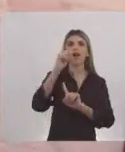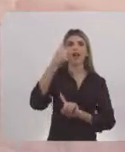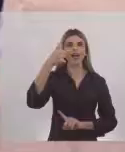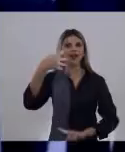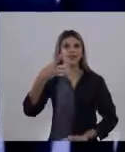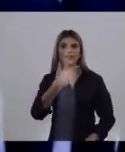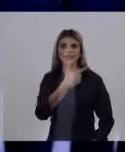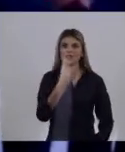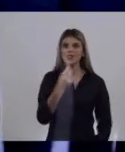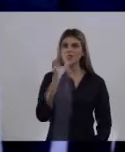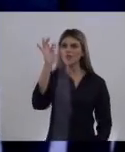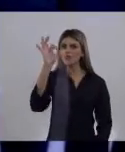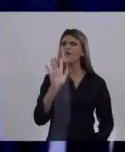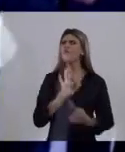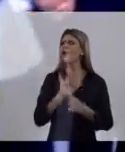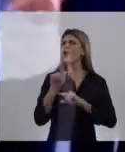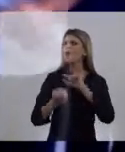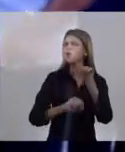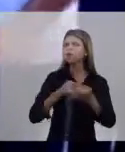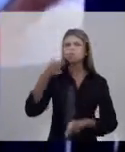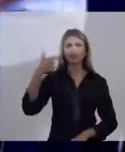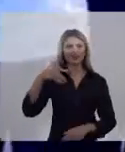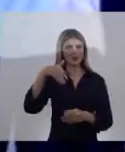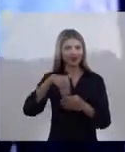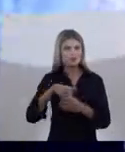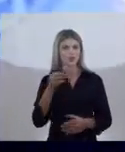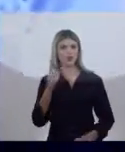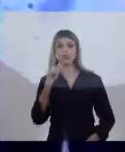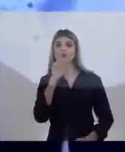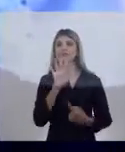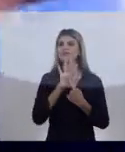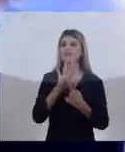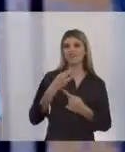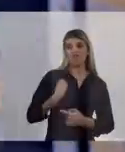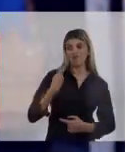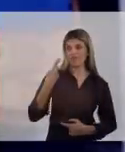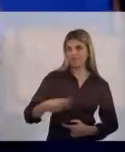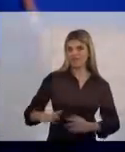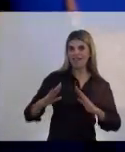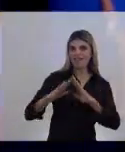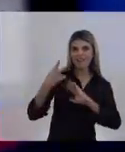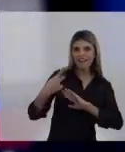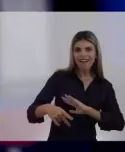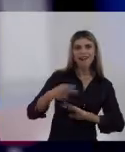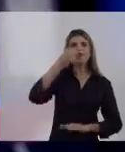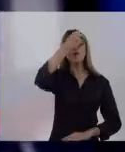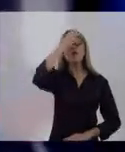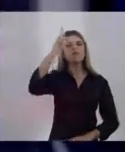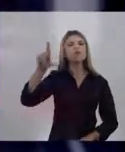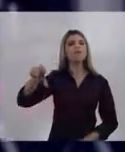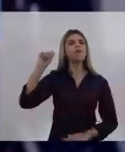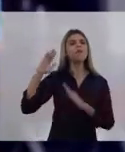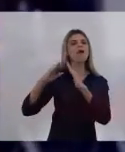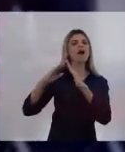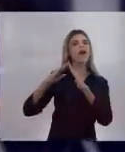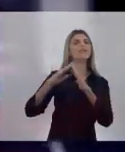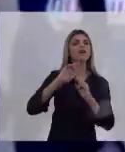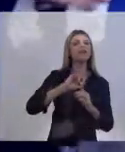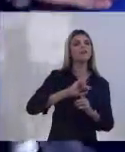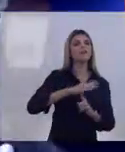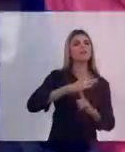próximo. E esse deve ser, e esse tem que ser, o principal propósito da